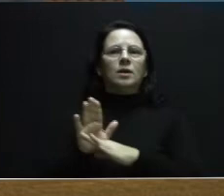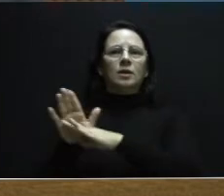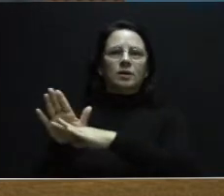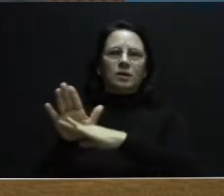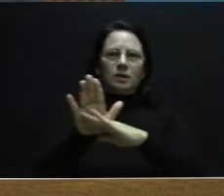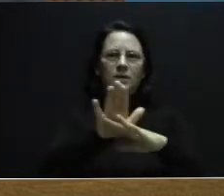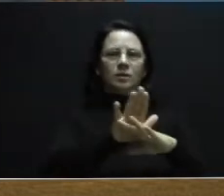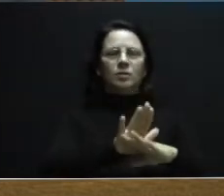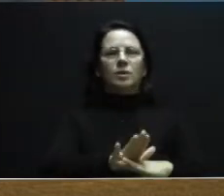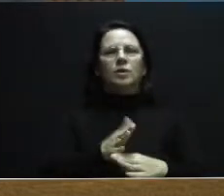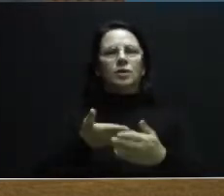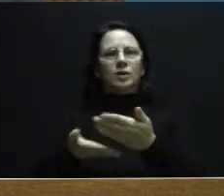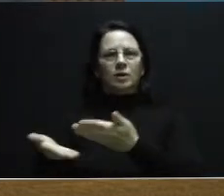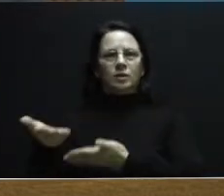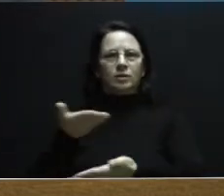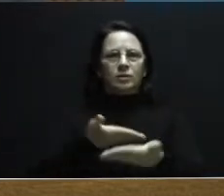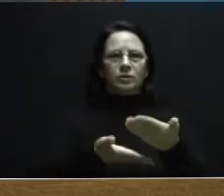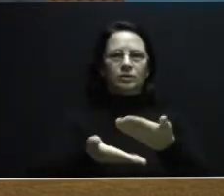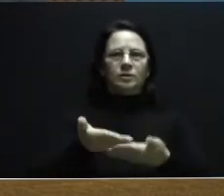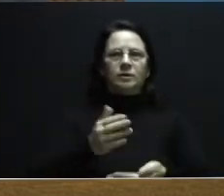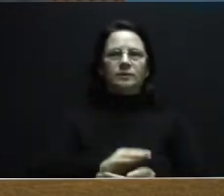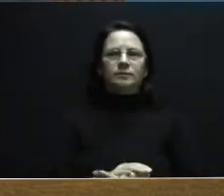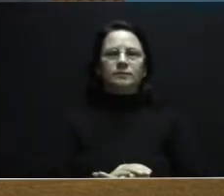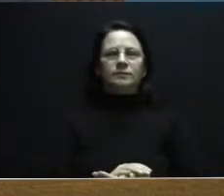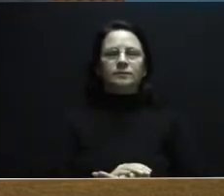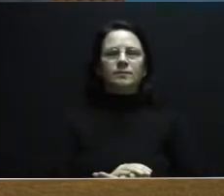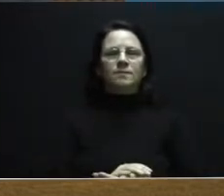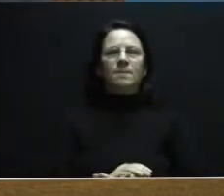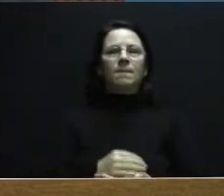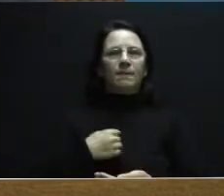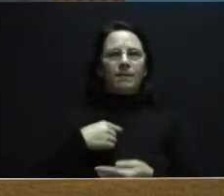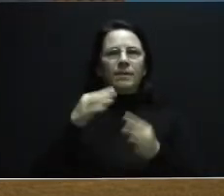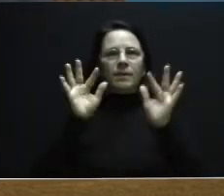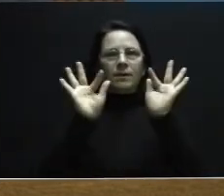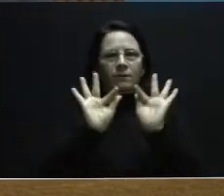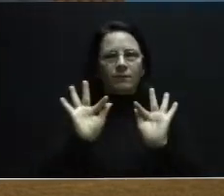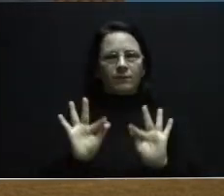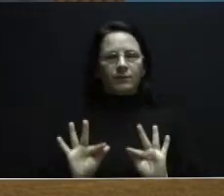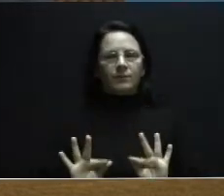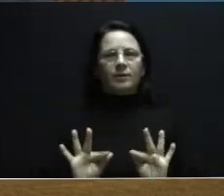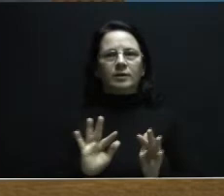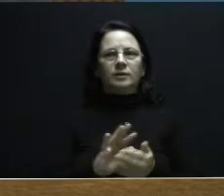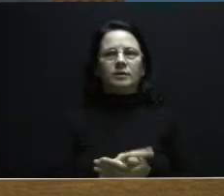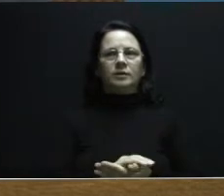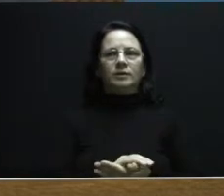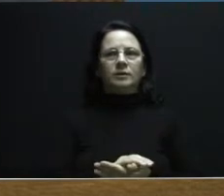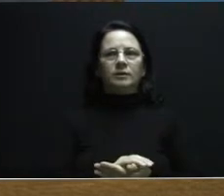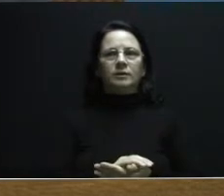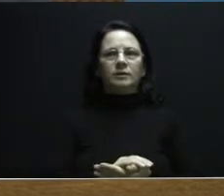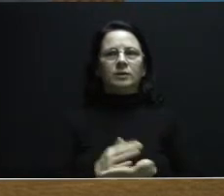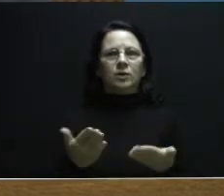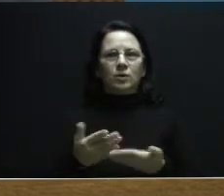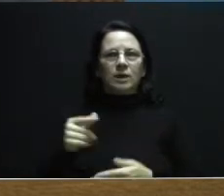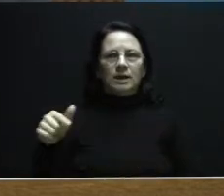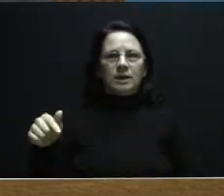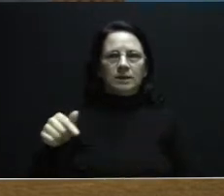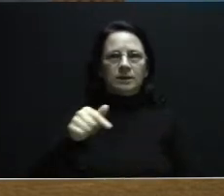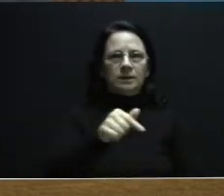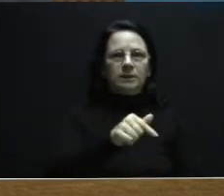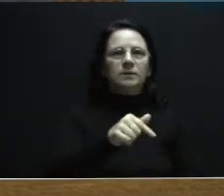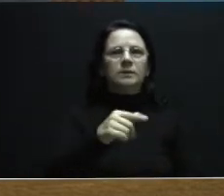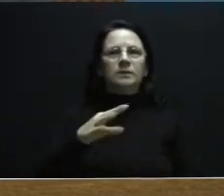sempre precisando dessa manifestação. Eu fico muito feliz, então, na celebração da Semana da